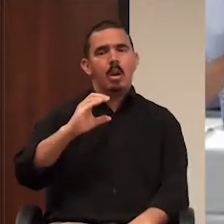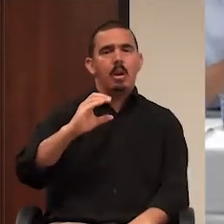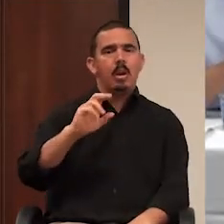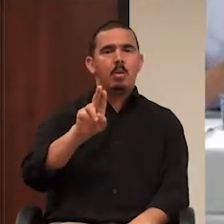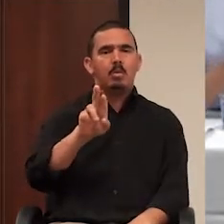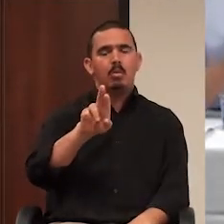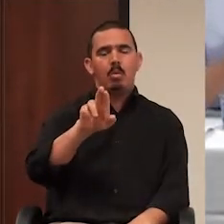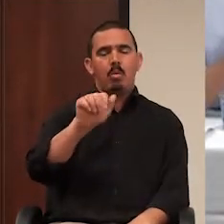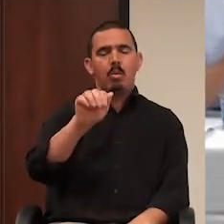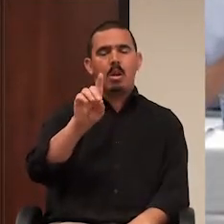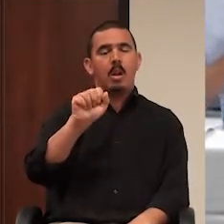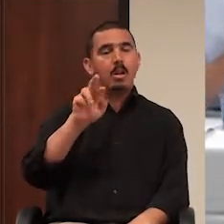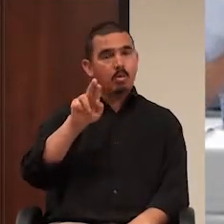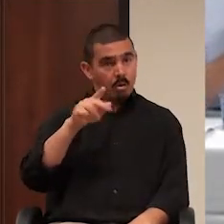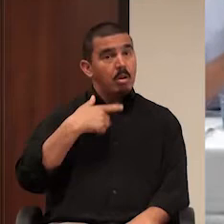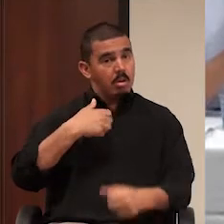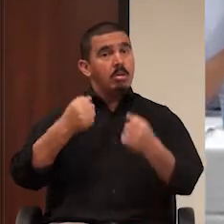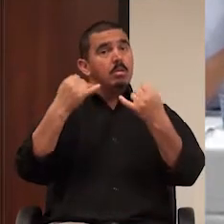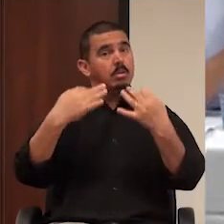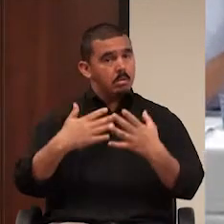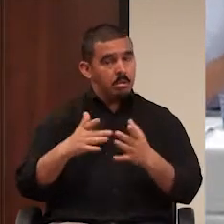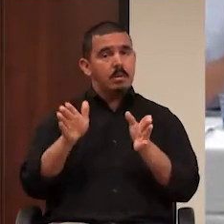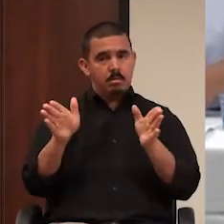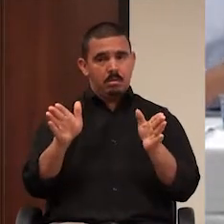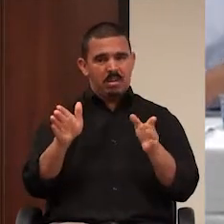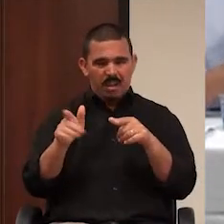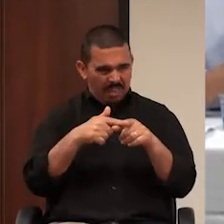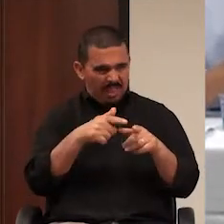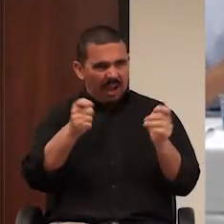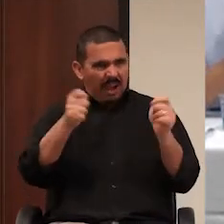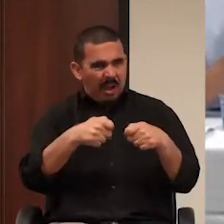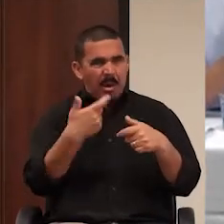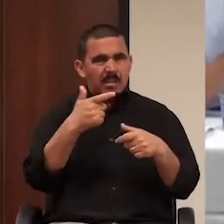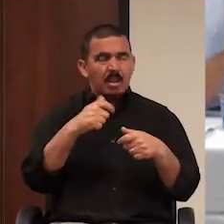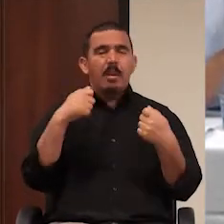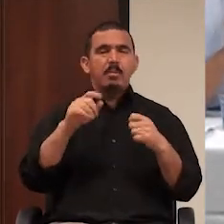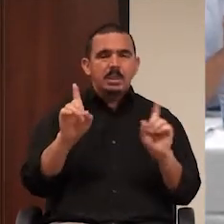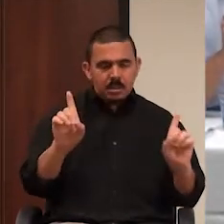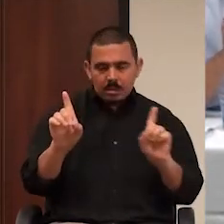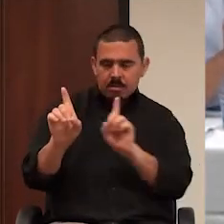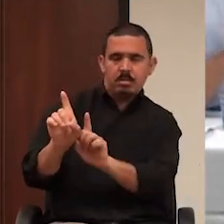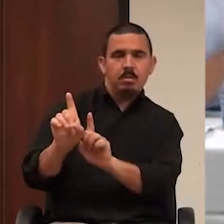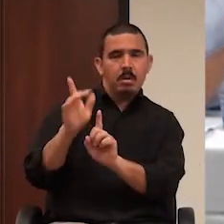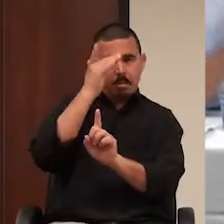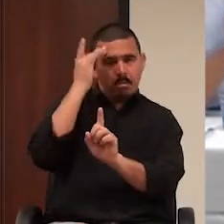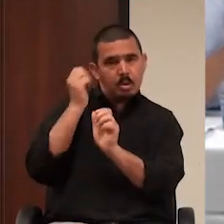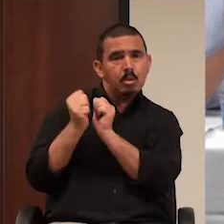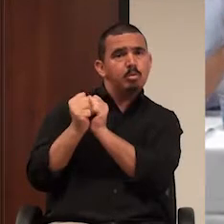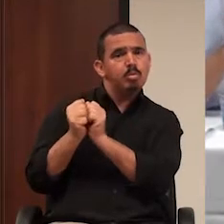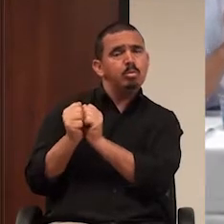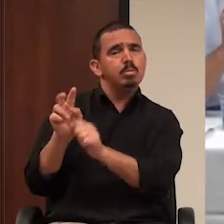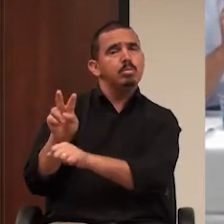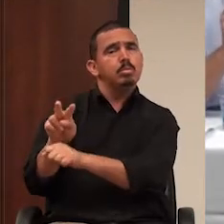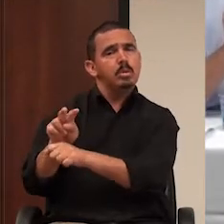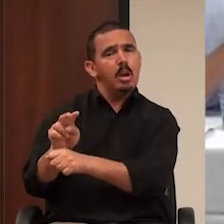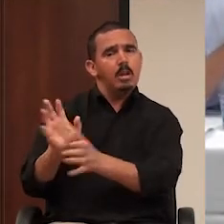devem ser abandonadas, mas que ainda não foram. Se a pessoa é incapaz de sozinha praticar os atos da vida civil, ela precisa de alguém que vá acompanhar.